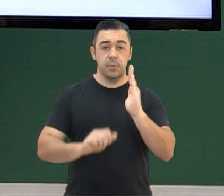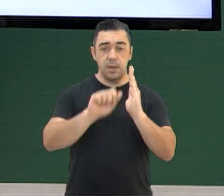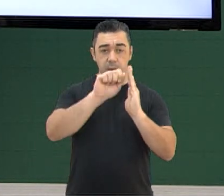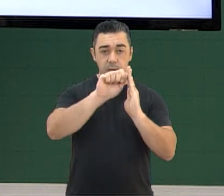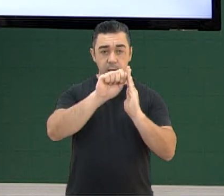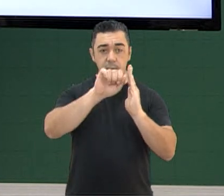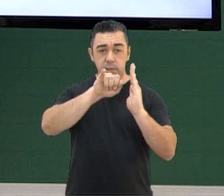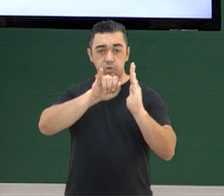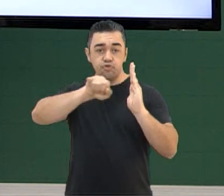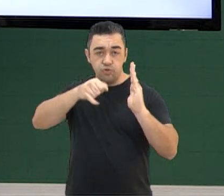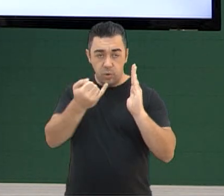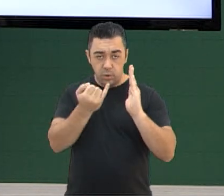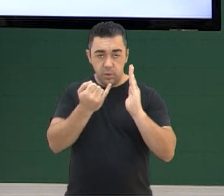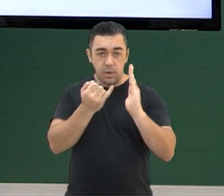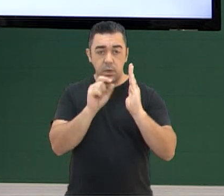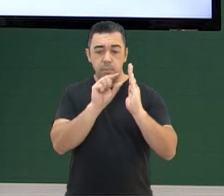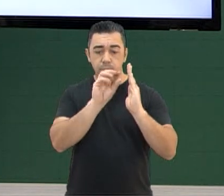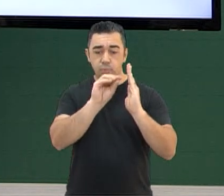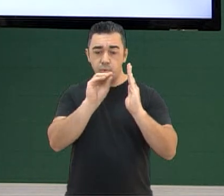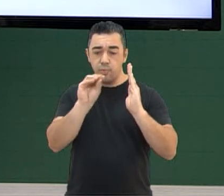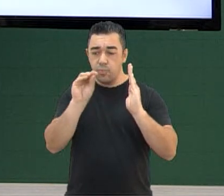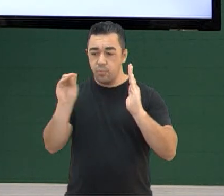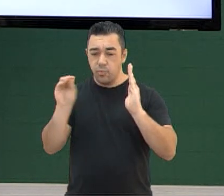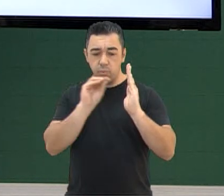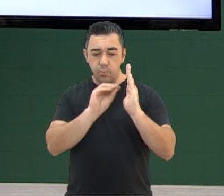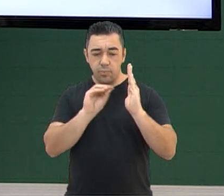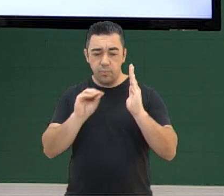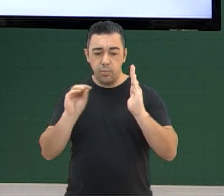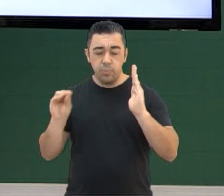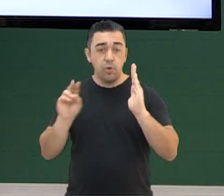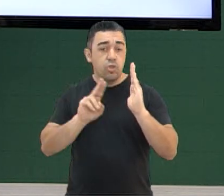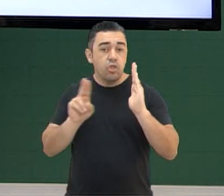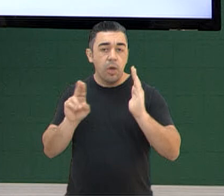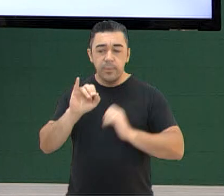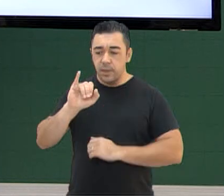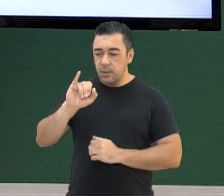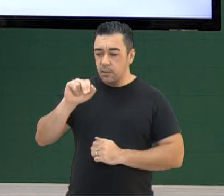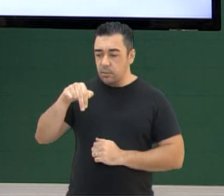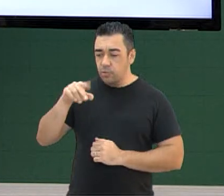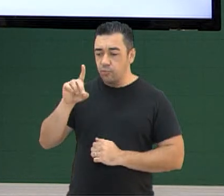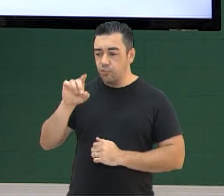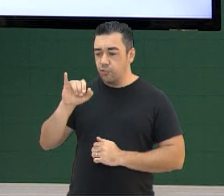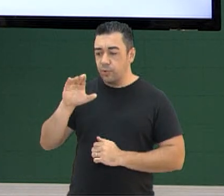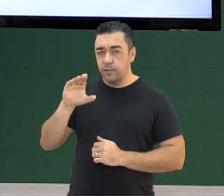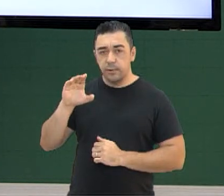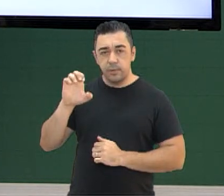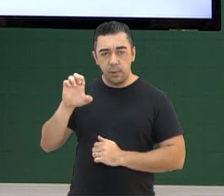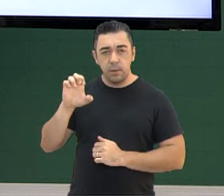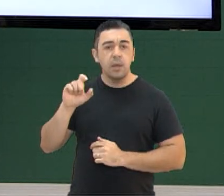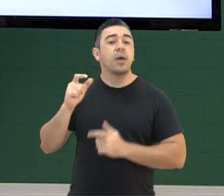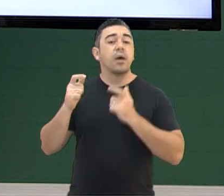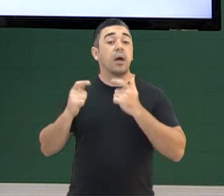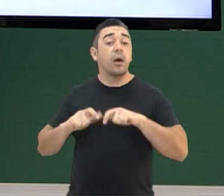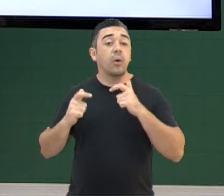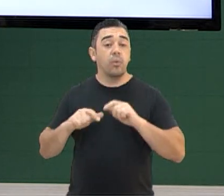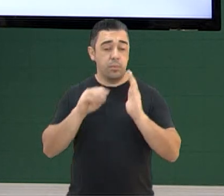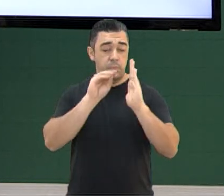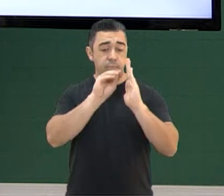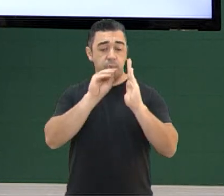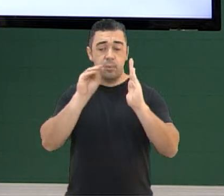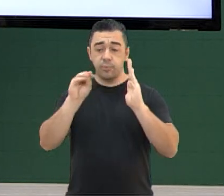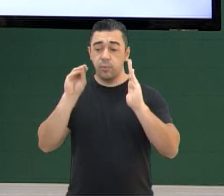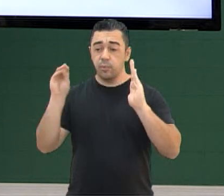e J, eles são os índices, nós chamamos eles de índices, que é a localização dele por